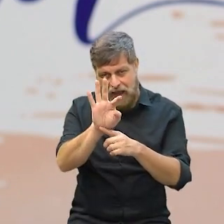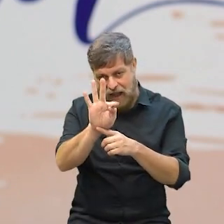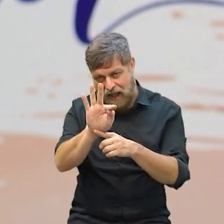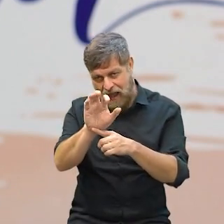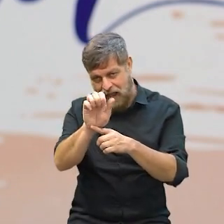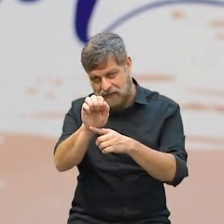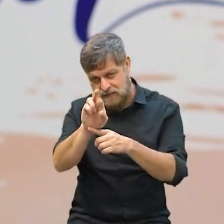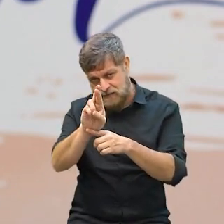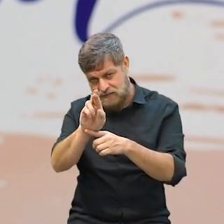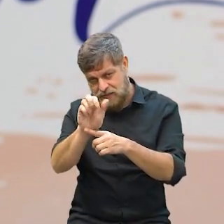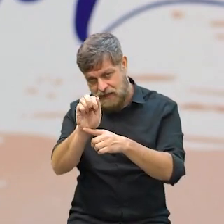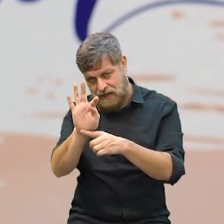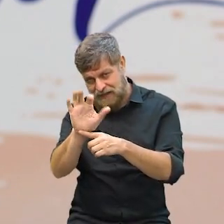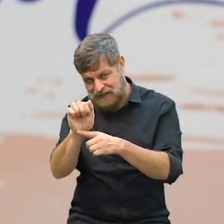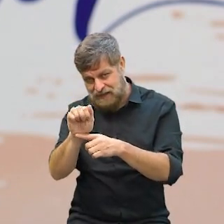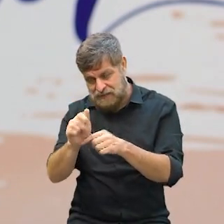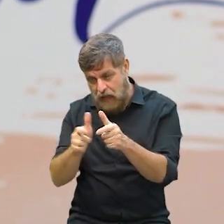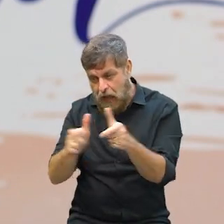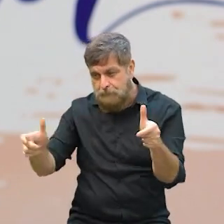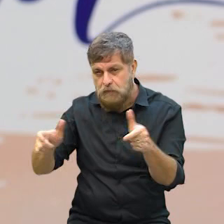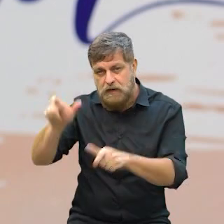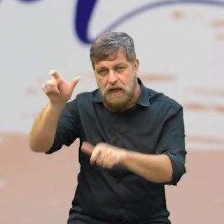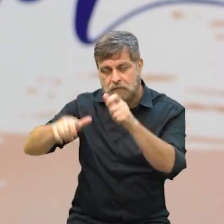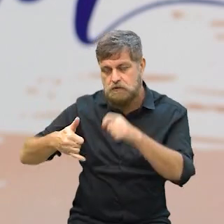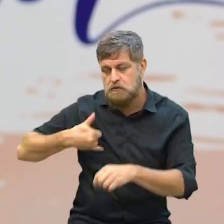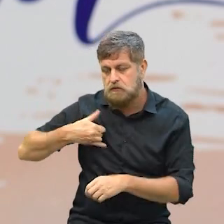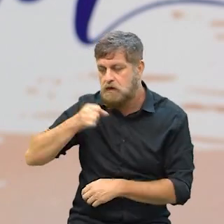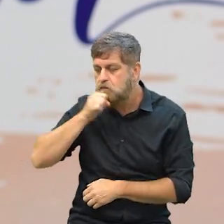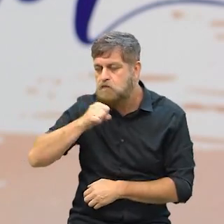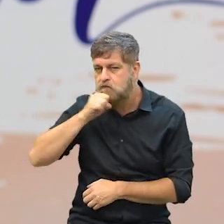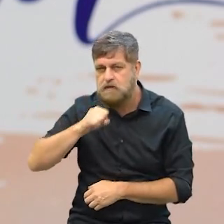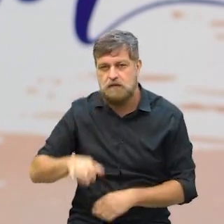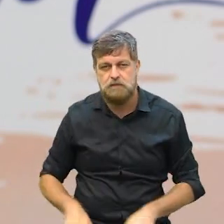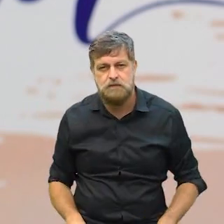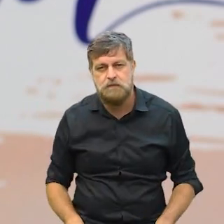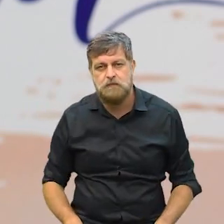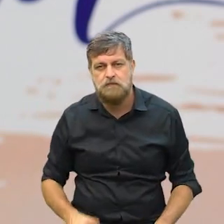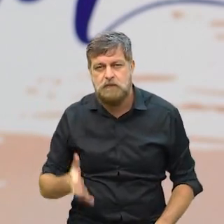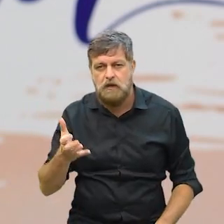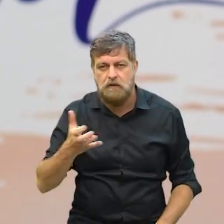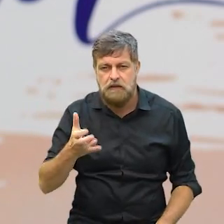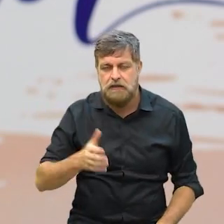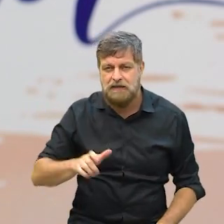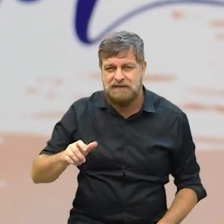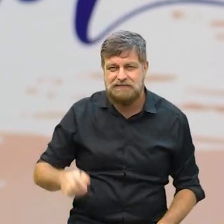afeta bastante aí os mais idosos, né? Falando em idoso,